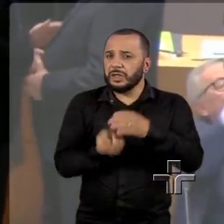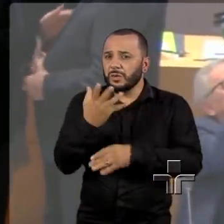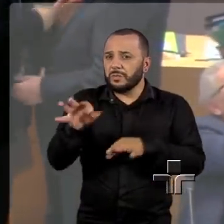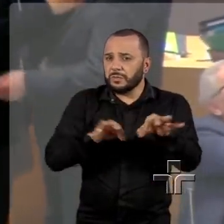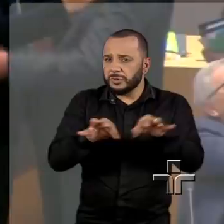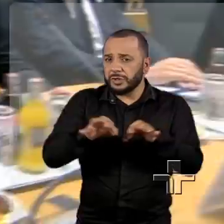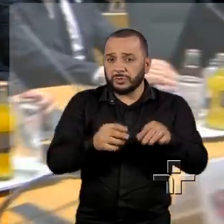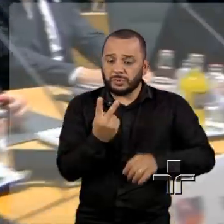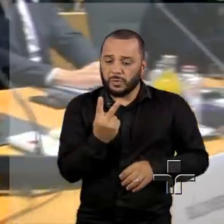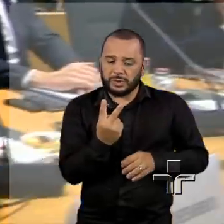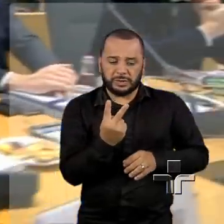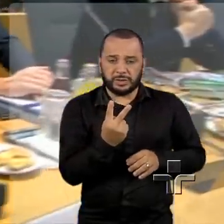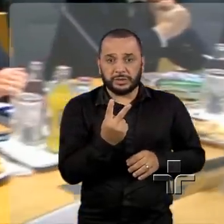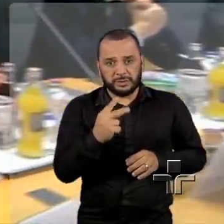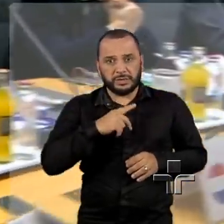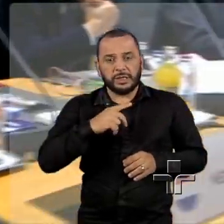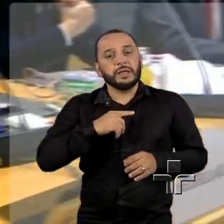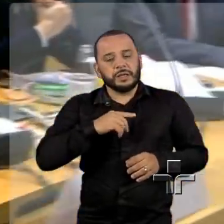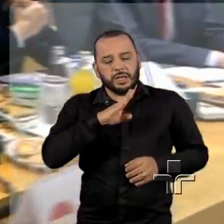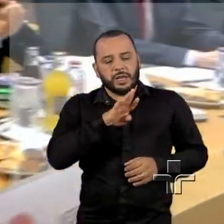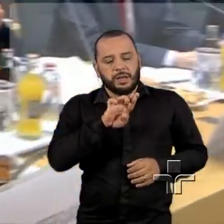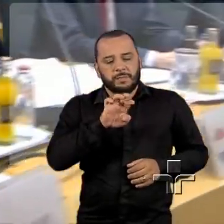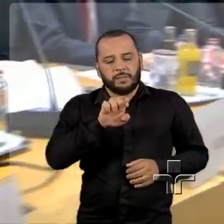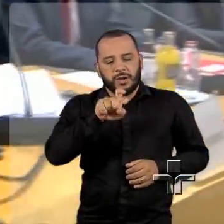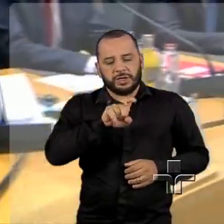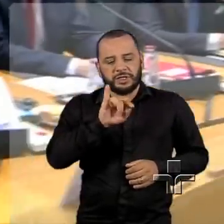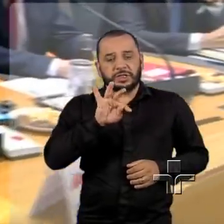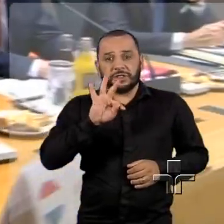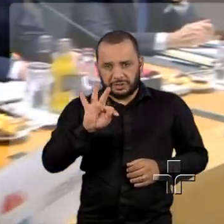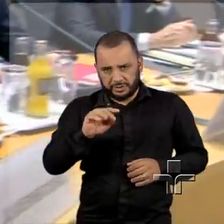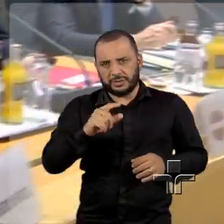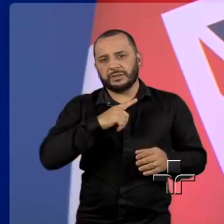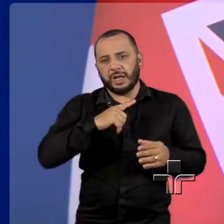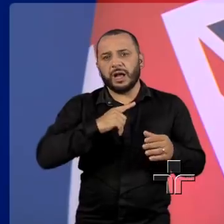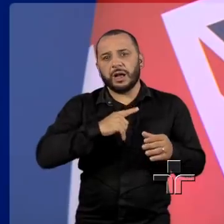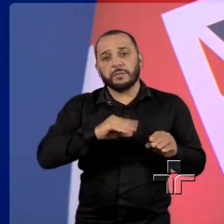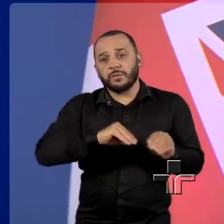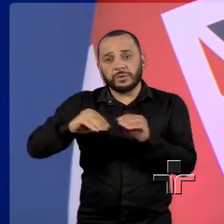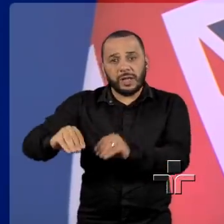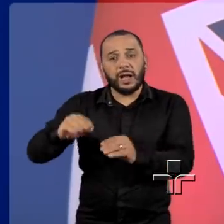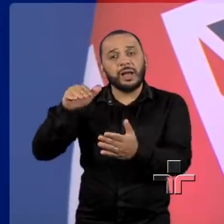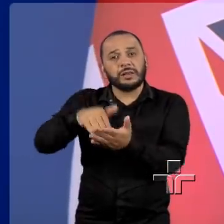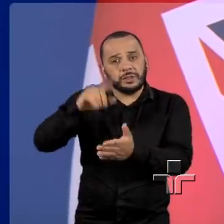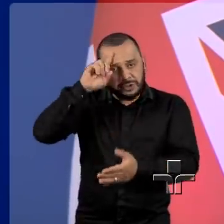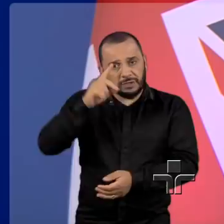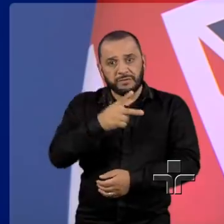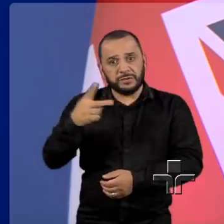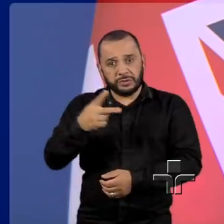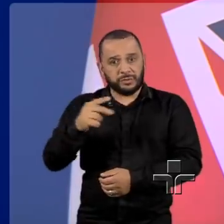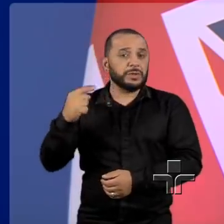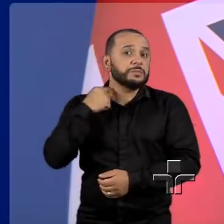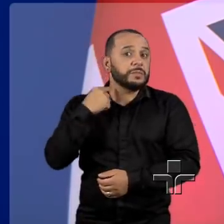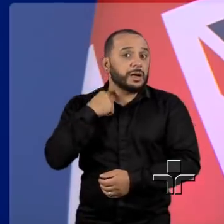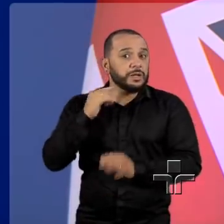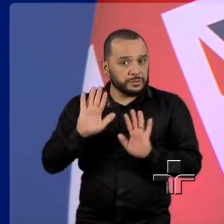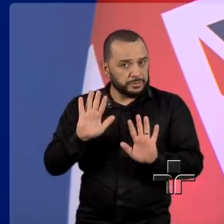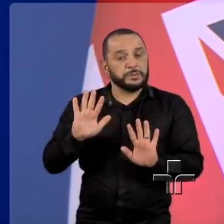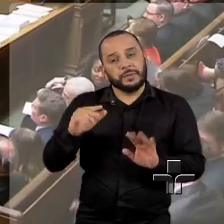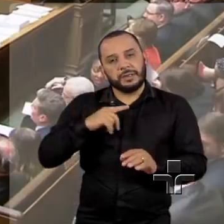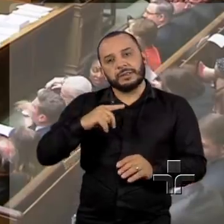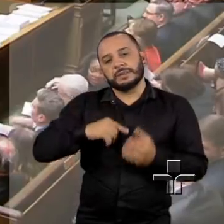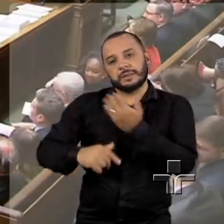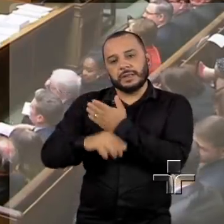2 cenários. O Brexit pode ser adiado até 22 de maio, desde que a primeira-ministra britânica Theresa